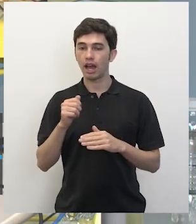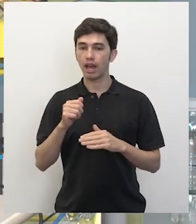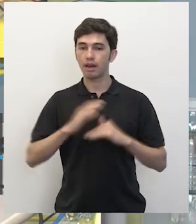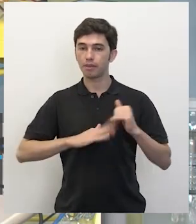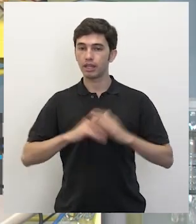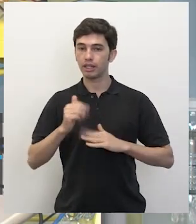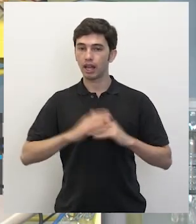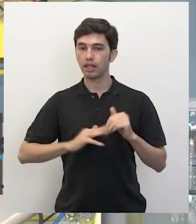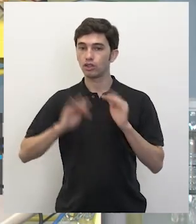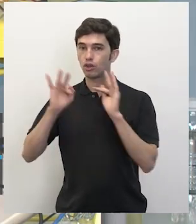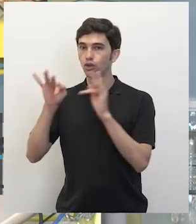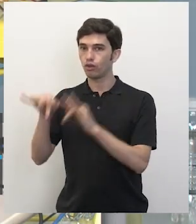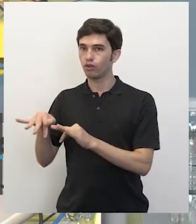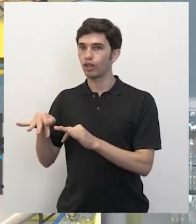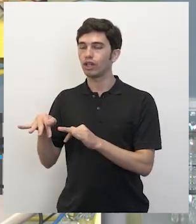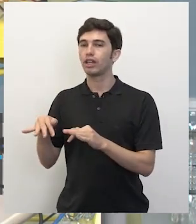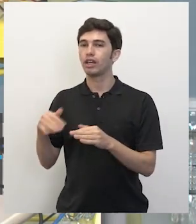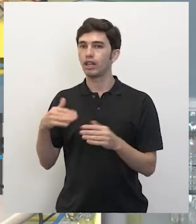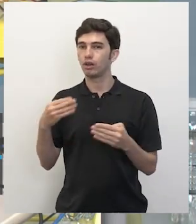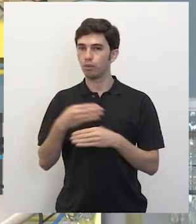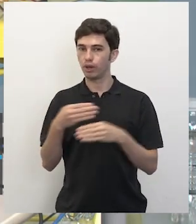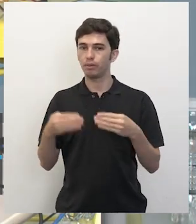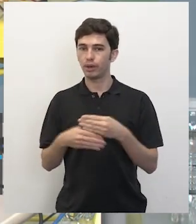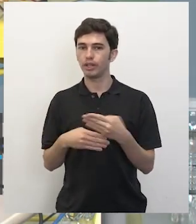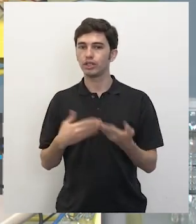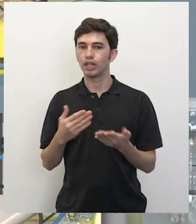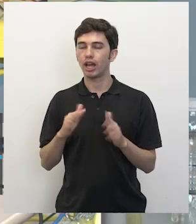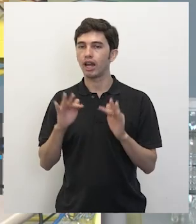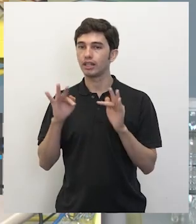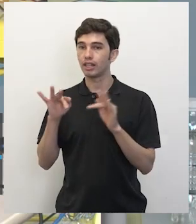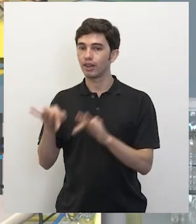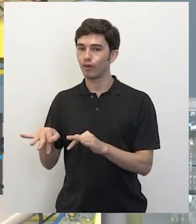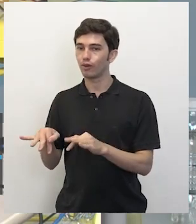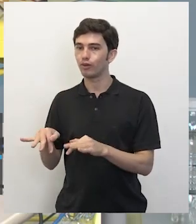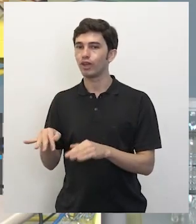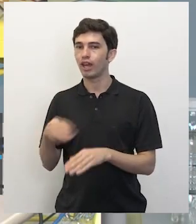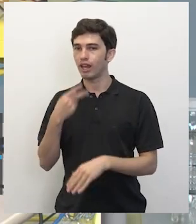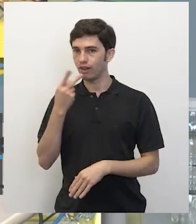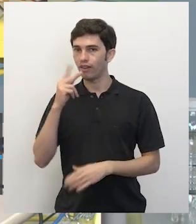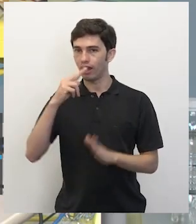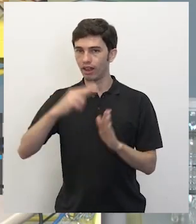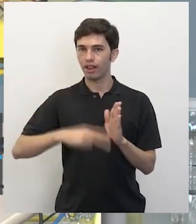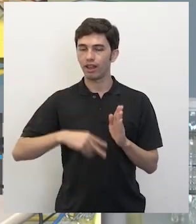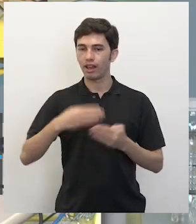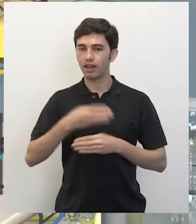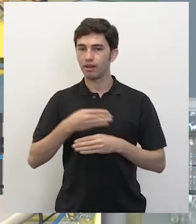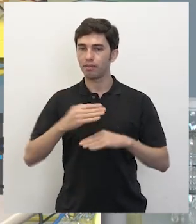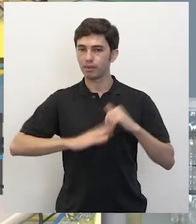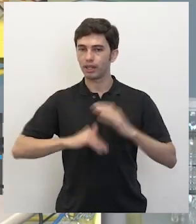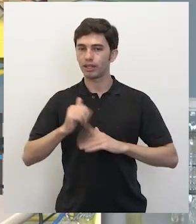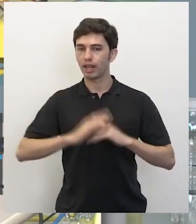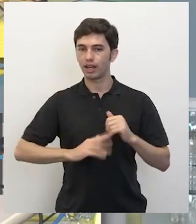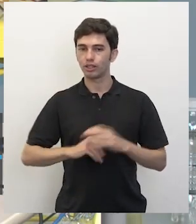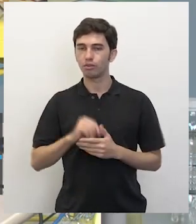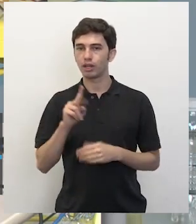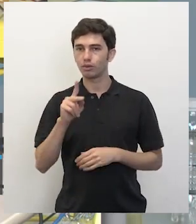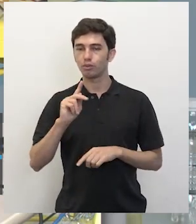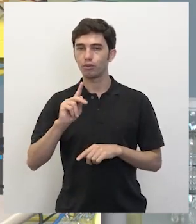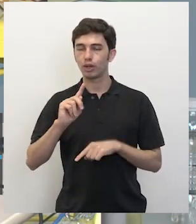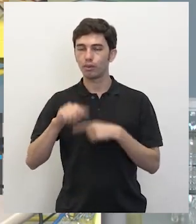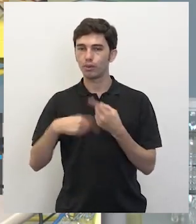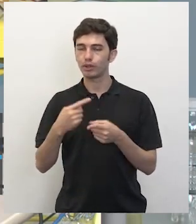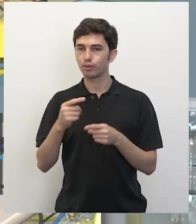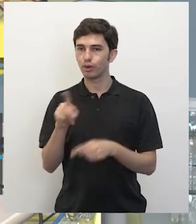PowerPoint, tá bom? A gente fez essa alteração e até o final da aula o professor vai ler para vocês a habilidade. Mas o professor pode consultar aí no final, tá